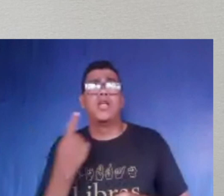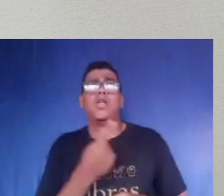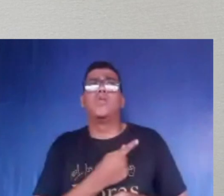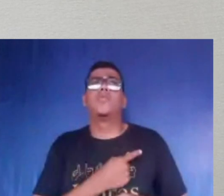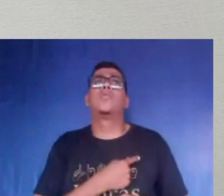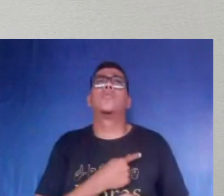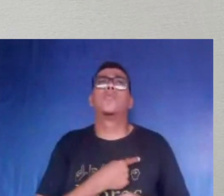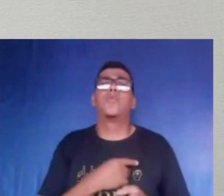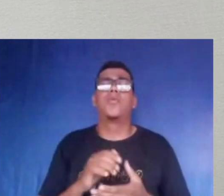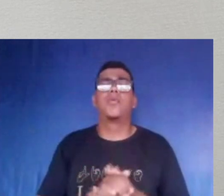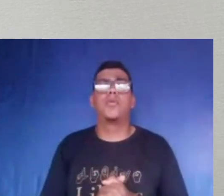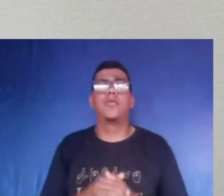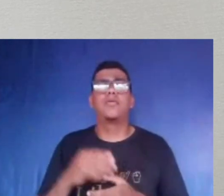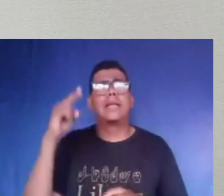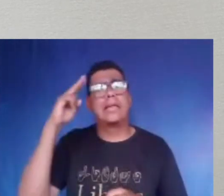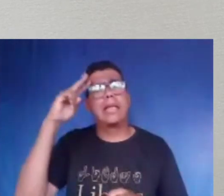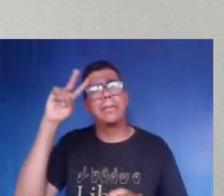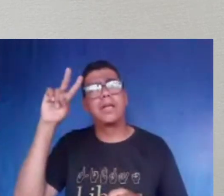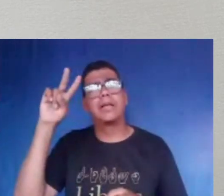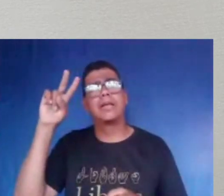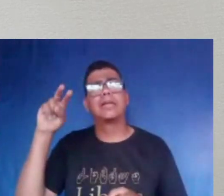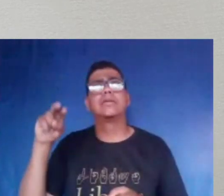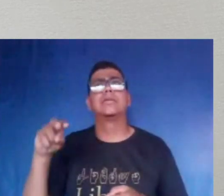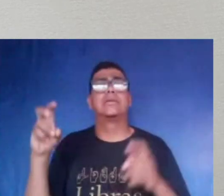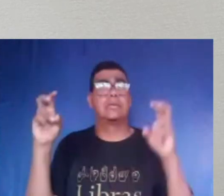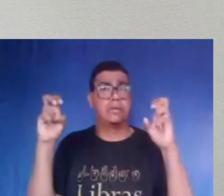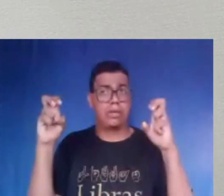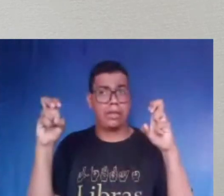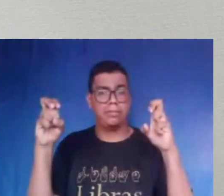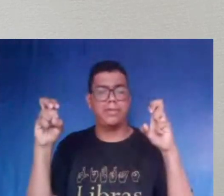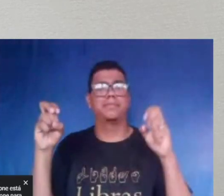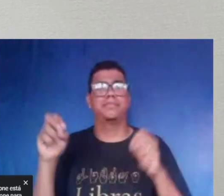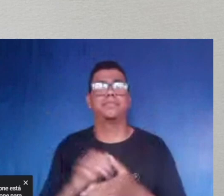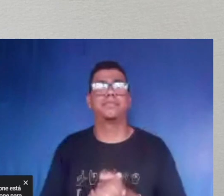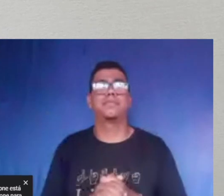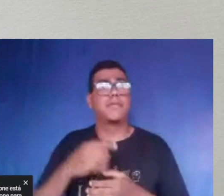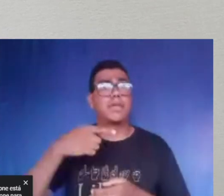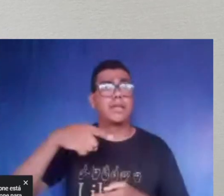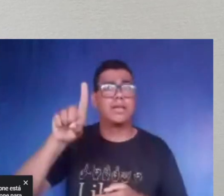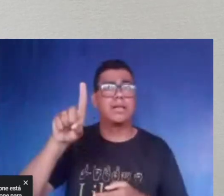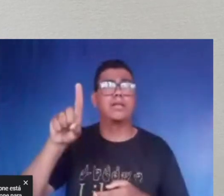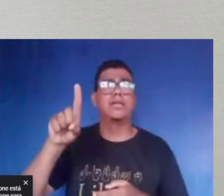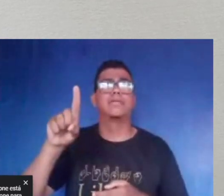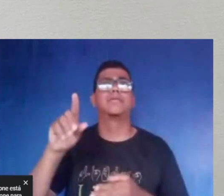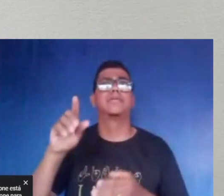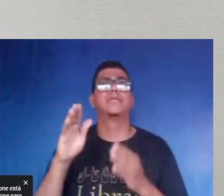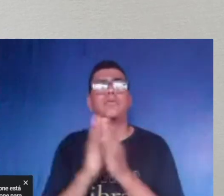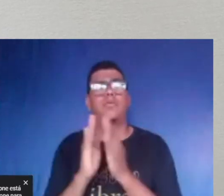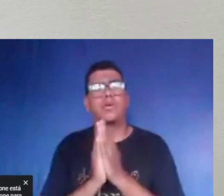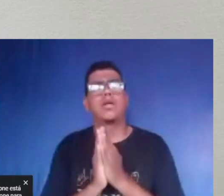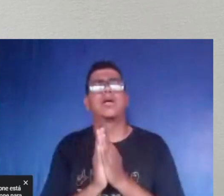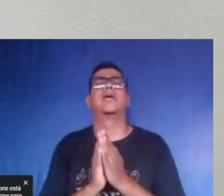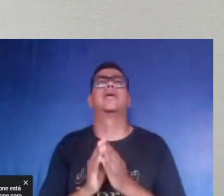que é ir, sustentar e orar. Em geral, as campanhas elas trazem até uma força maior